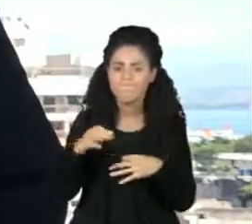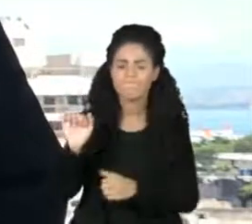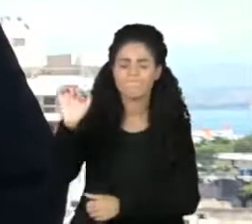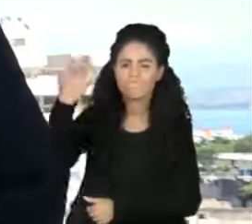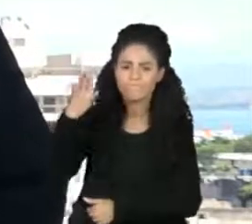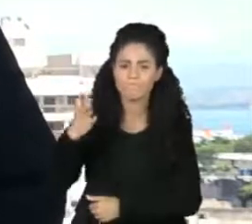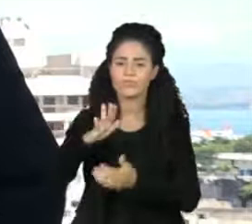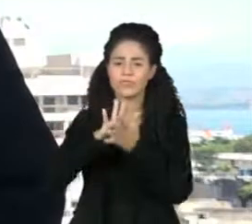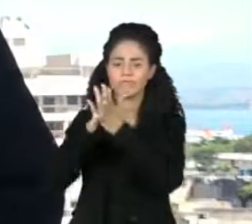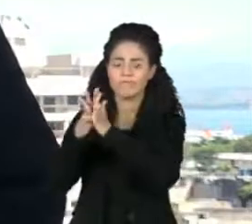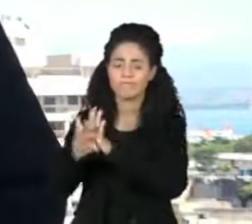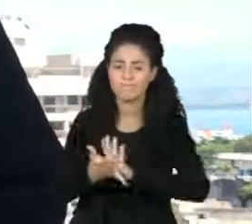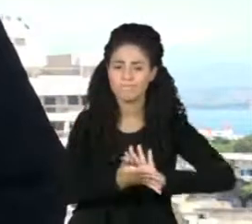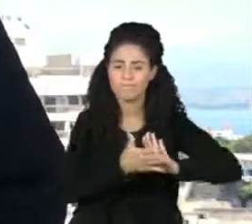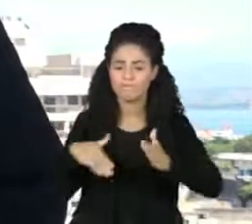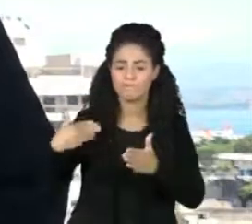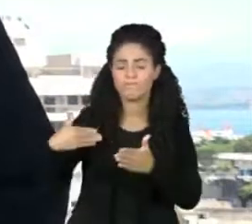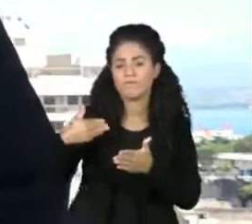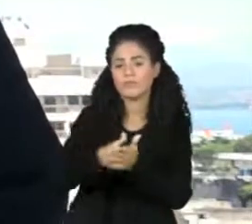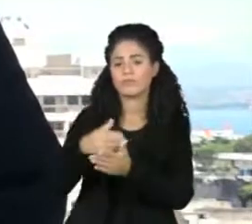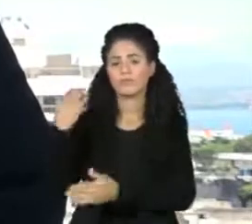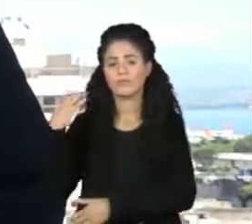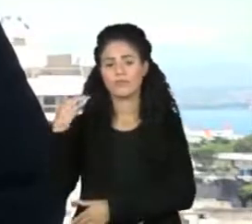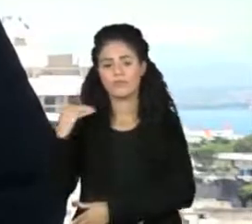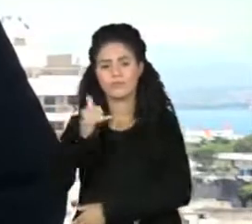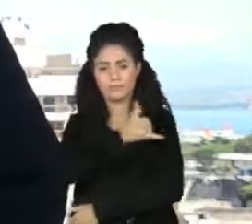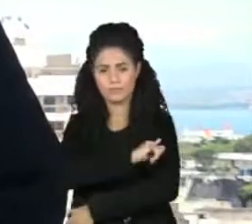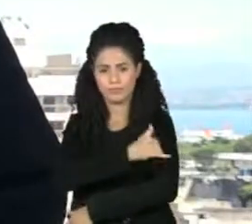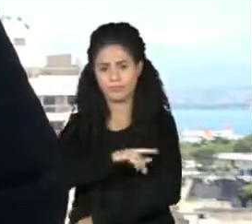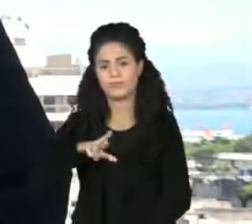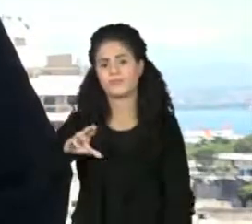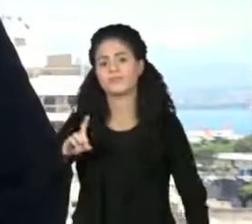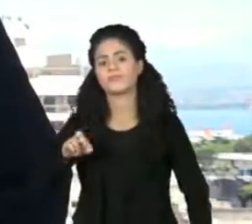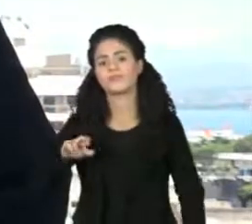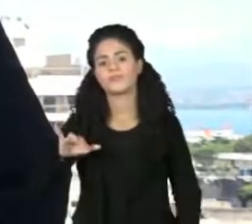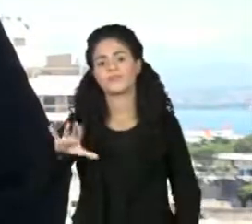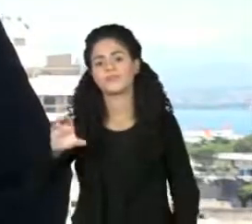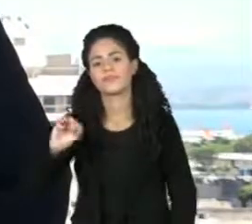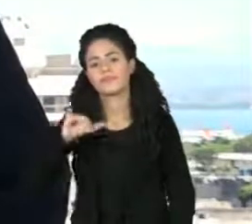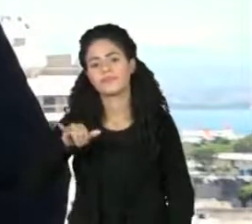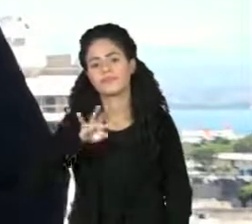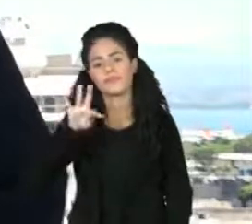como a maior tragédia da história de Niterói Rio de Janeiro Rodrigo Gomes para o Jornal da Tarde